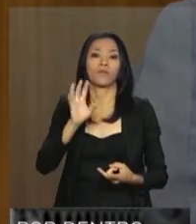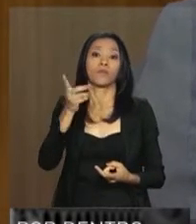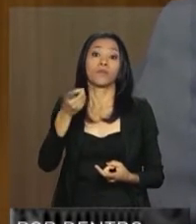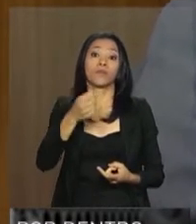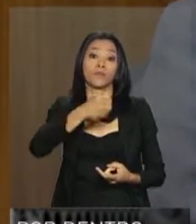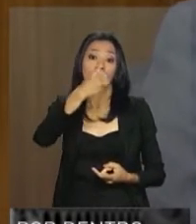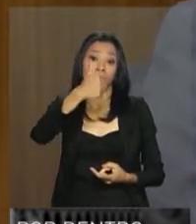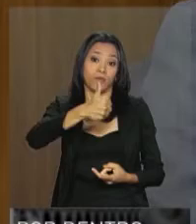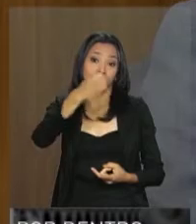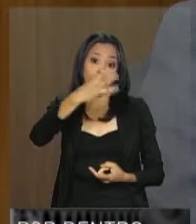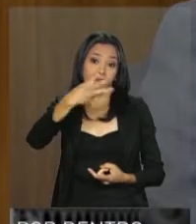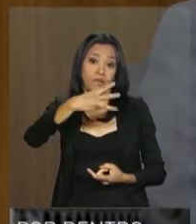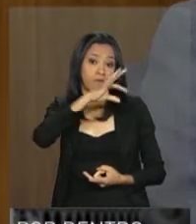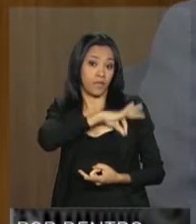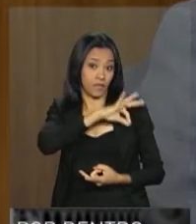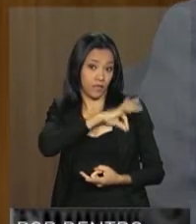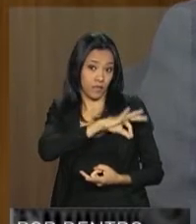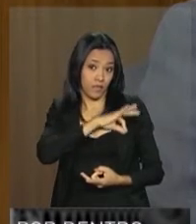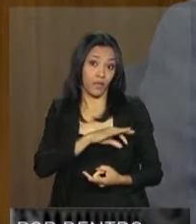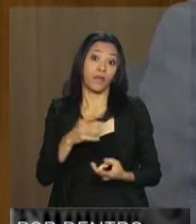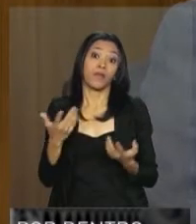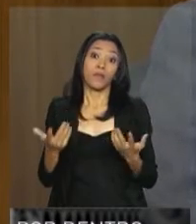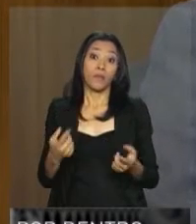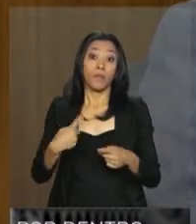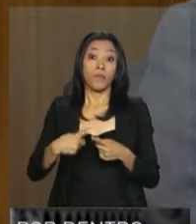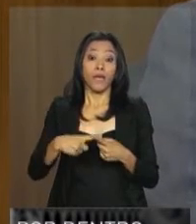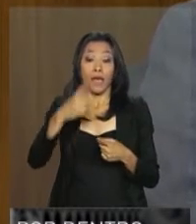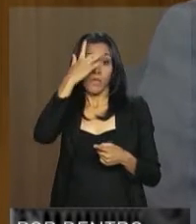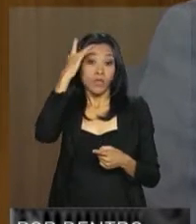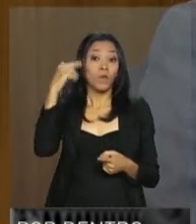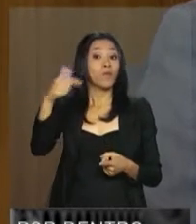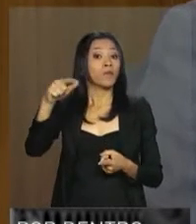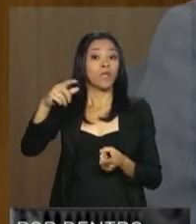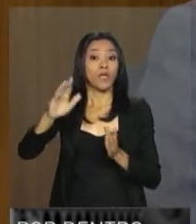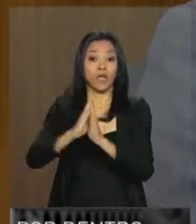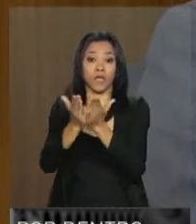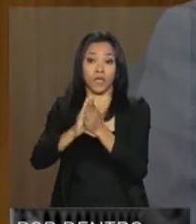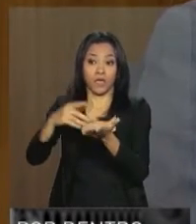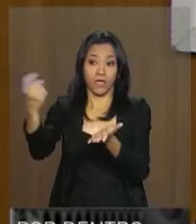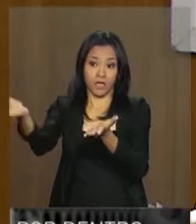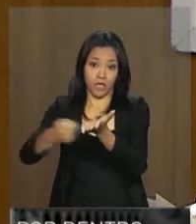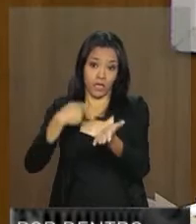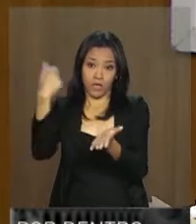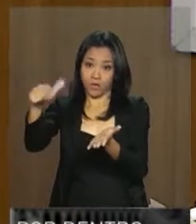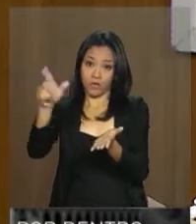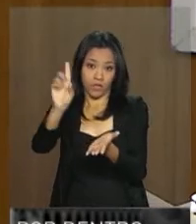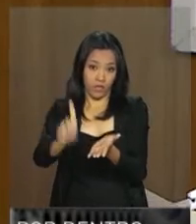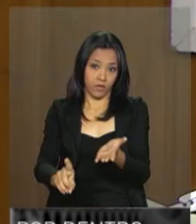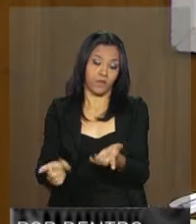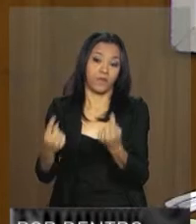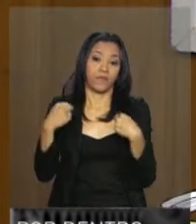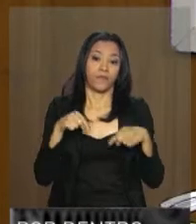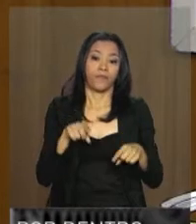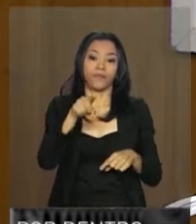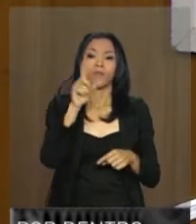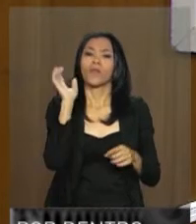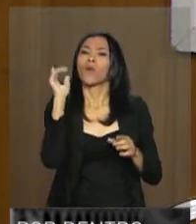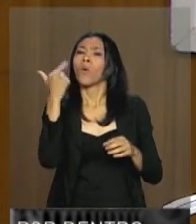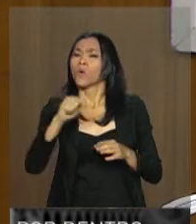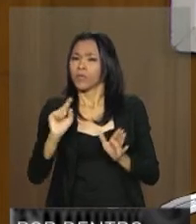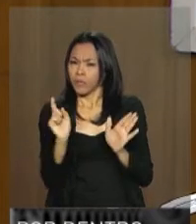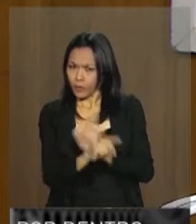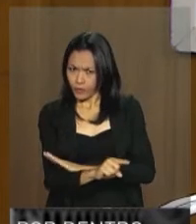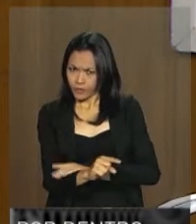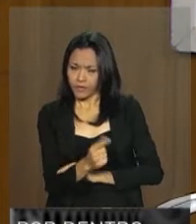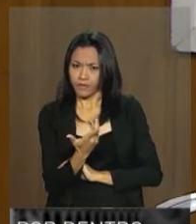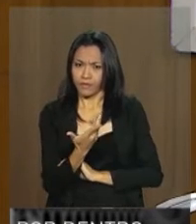garantias que hoje esse trabalhador que está na informalidade não está percebendo marcos antônio de jesus você tem mais alguma pergunta para o